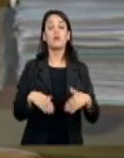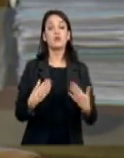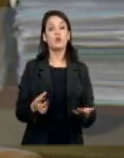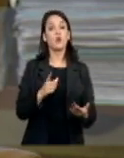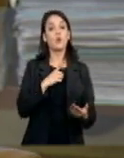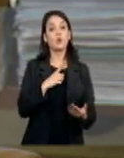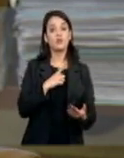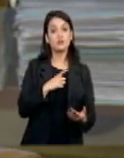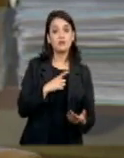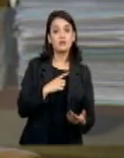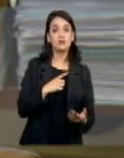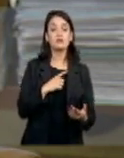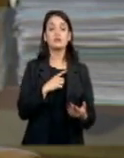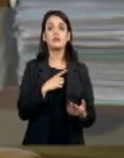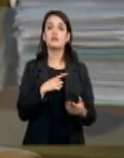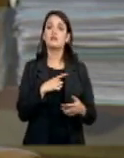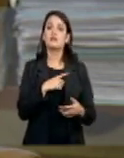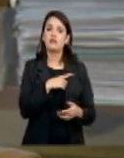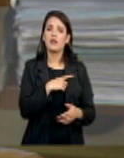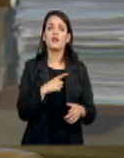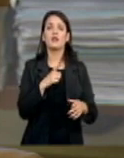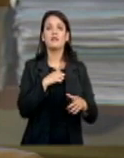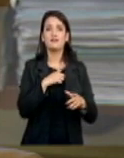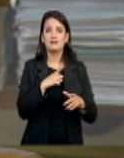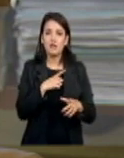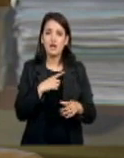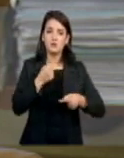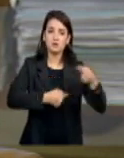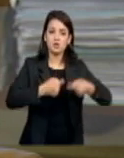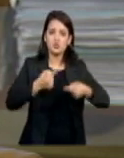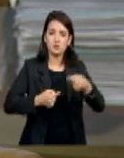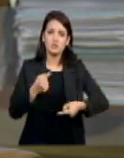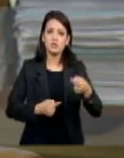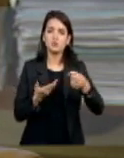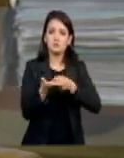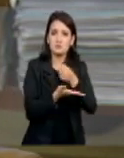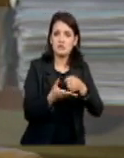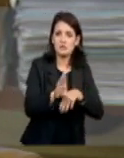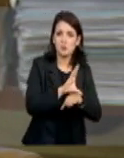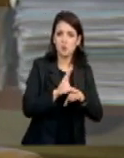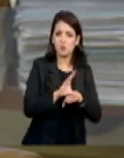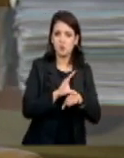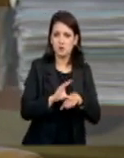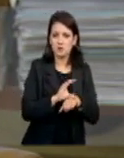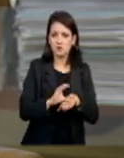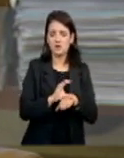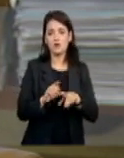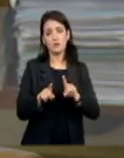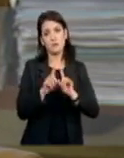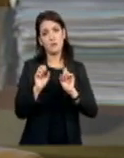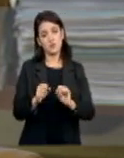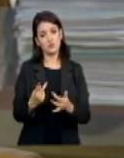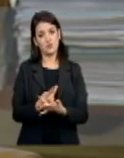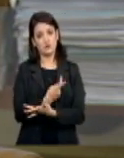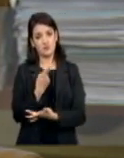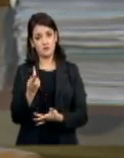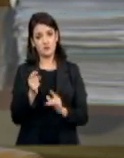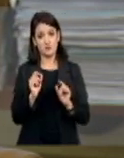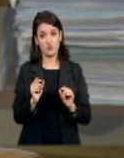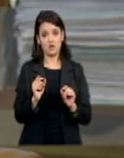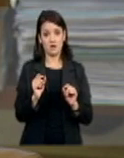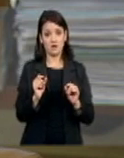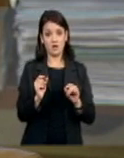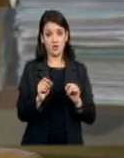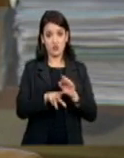colidência entre princípios impregnadas de qualificação constitucional como pode ocorrer entre as prerrogativas institucionais